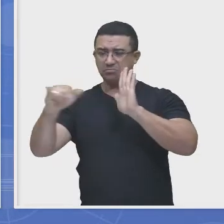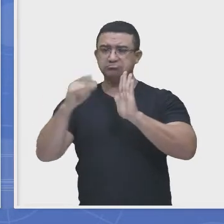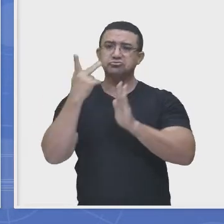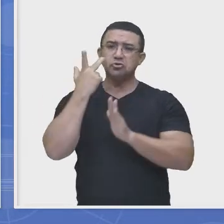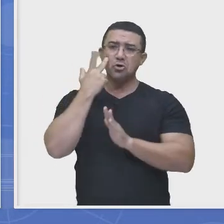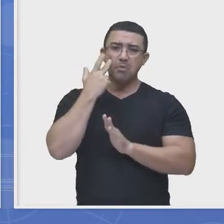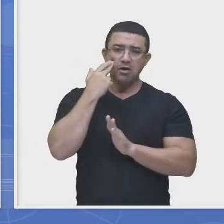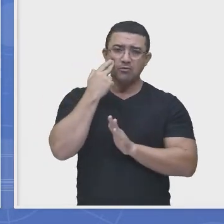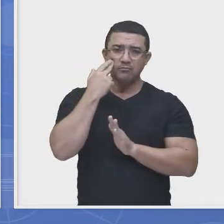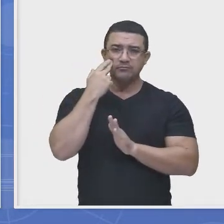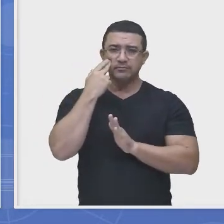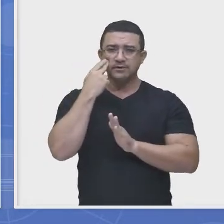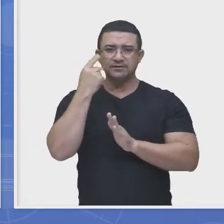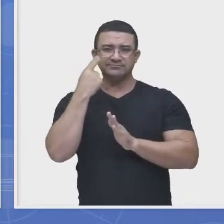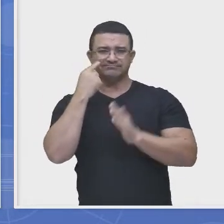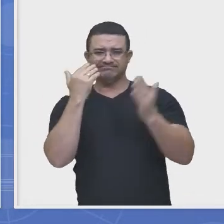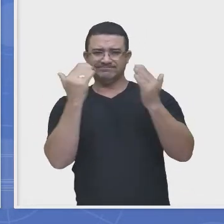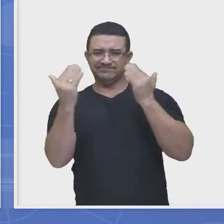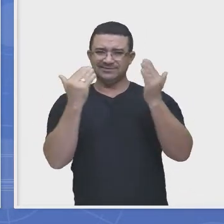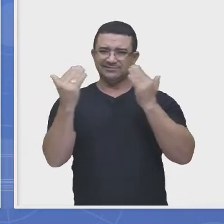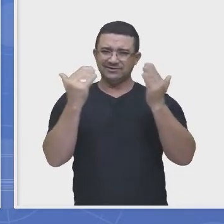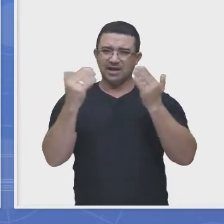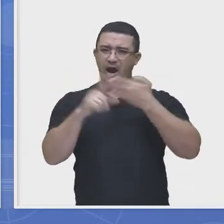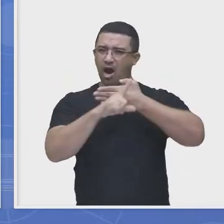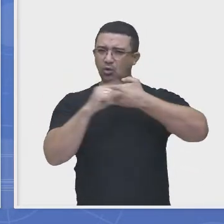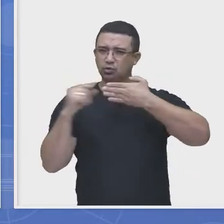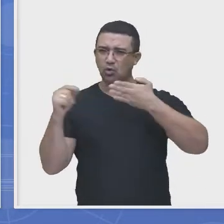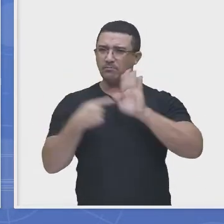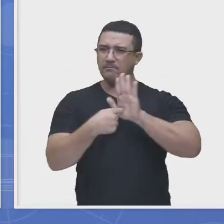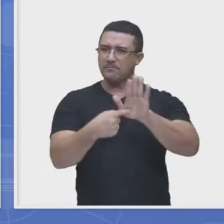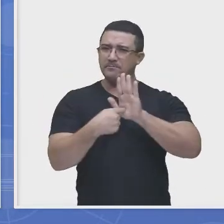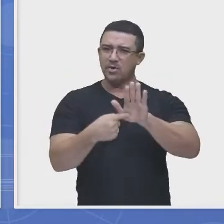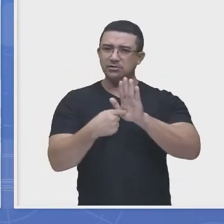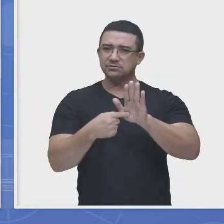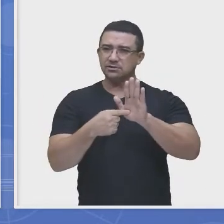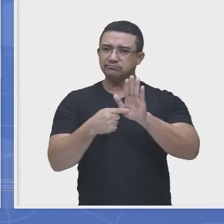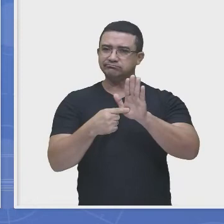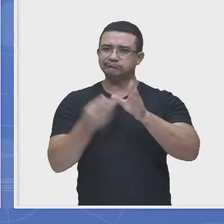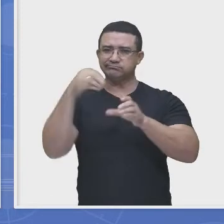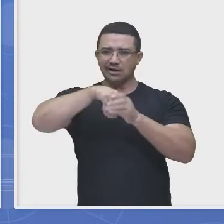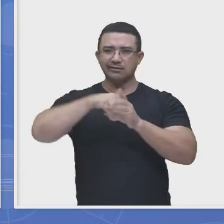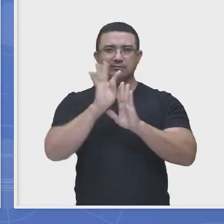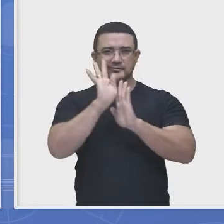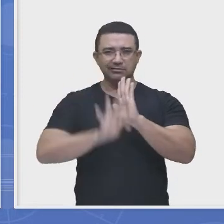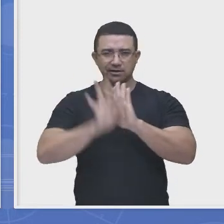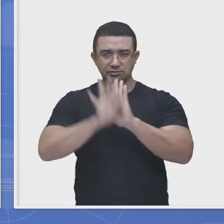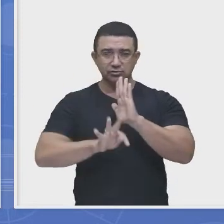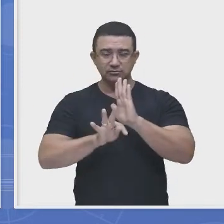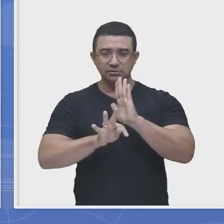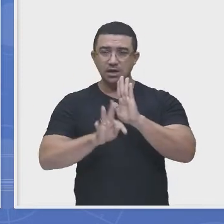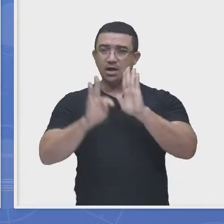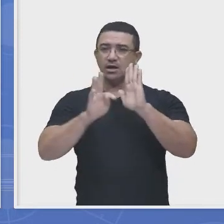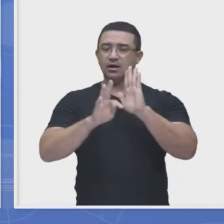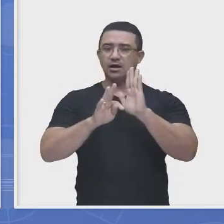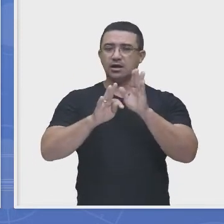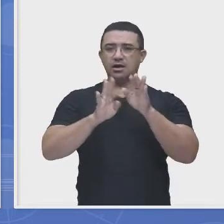Então, olha só o paralelo interessante que o nosso autor aqui faz nesse texto. Ilícito e legal. Então, eu percebo